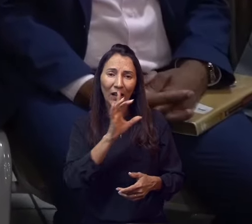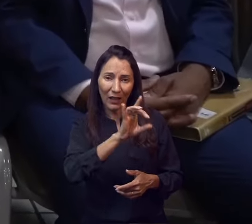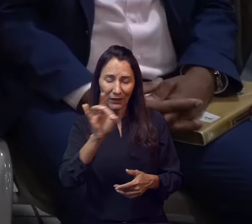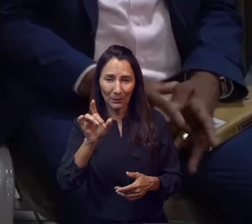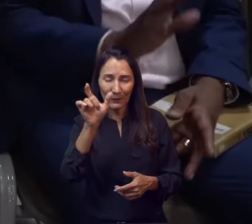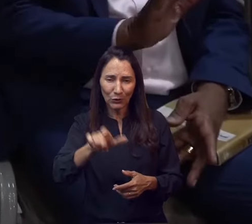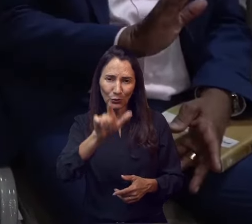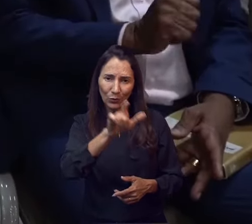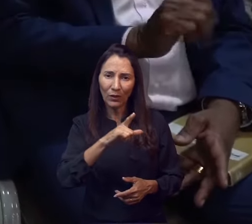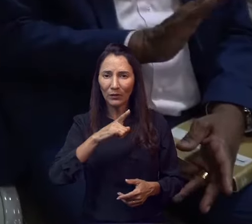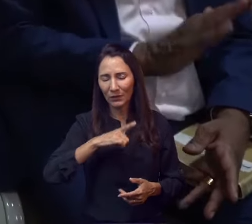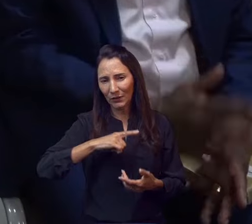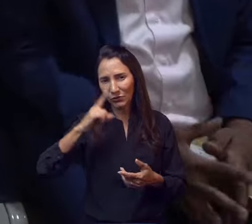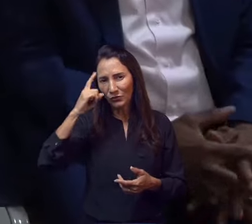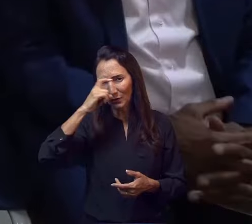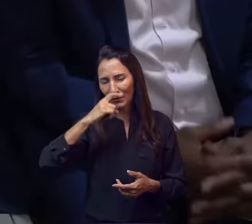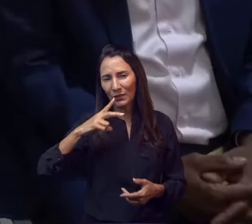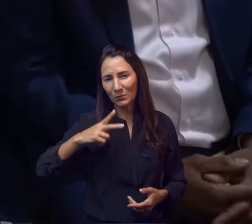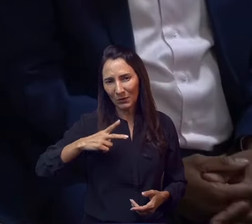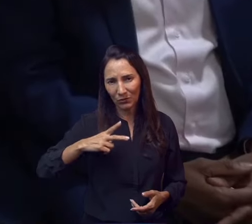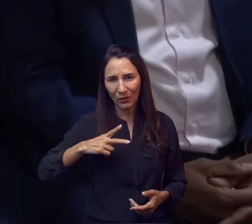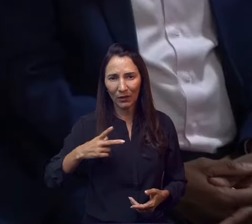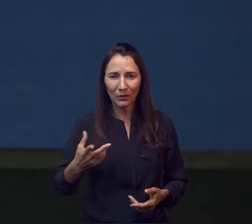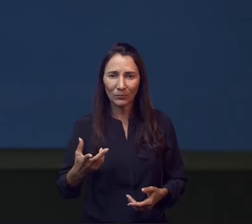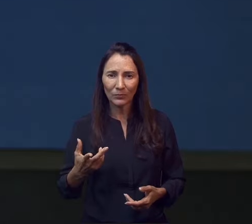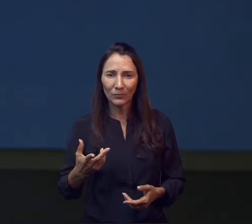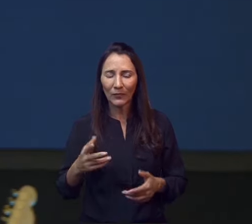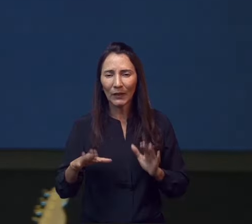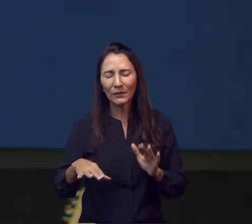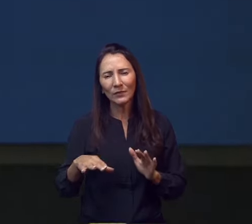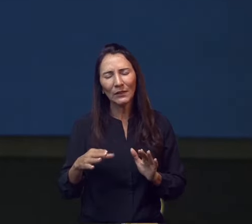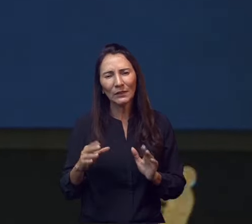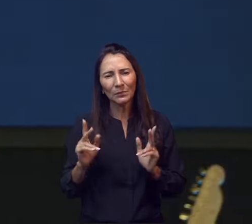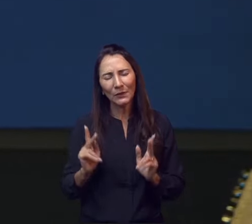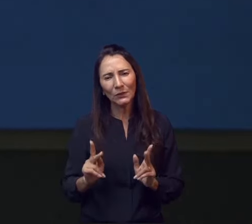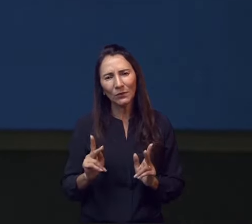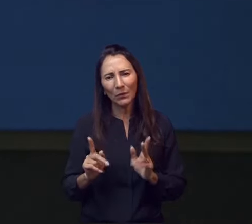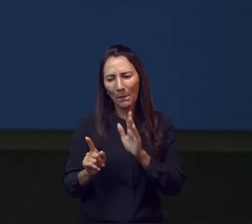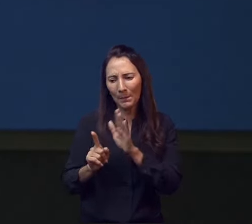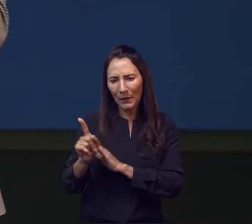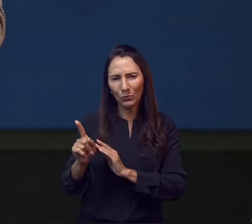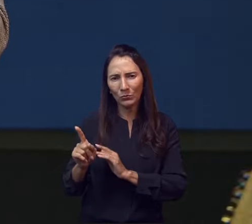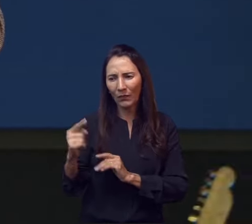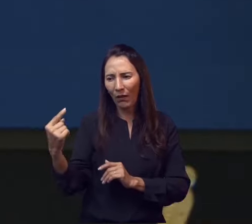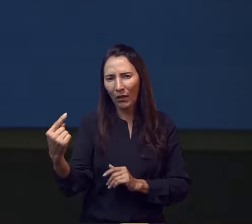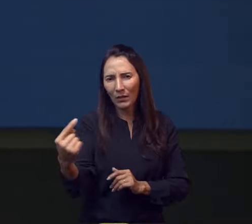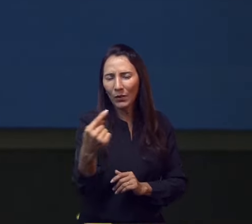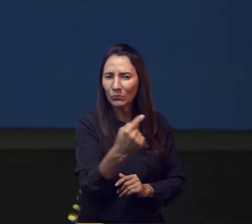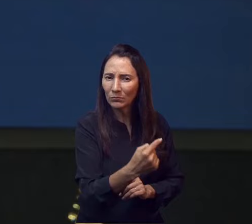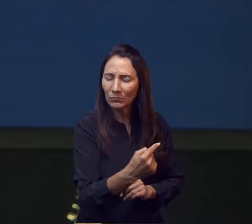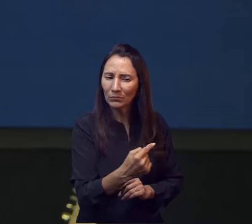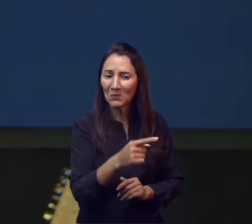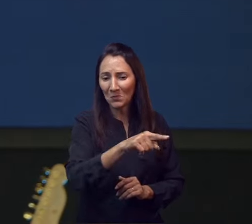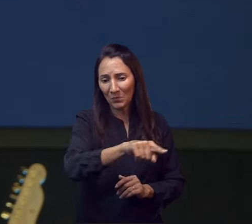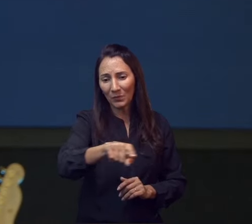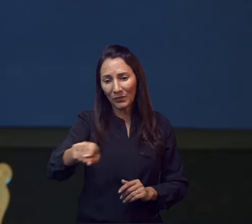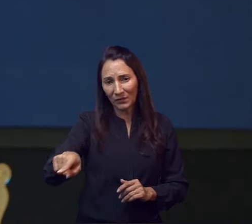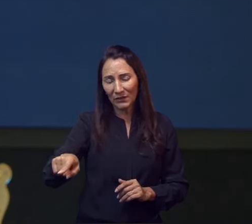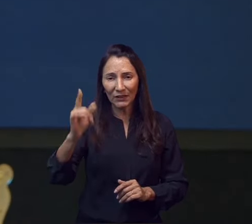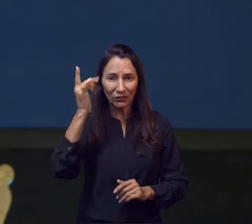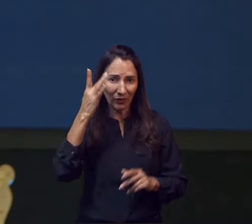Tem gente que talvez o irmão possa achar se você perguntar a Jabes aos pastores para vocês devem ser fácil